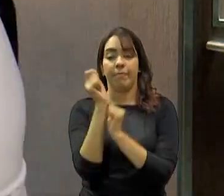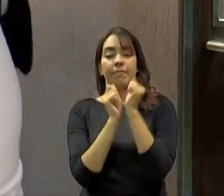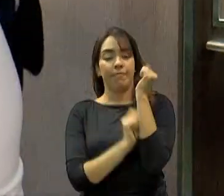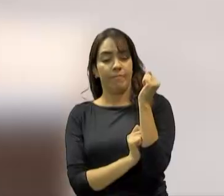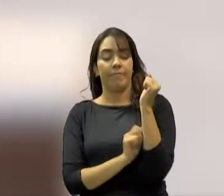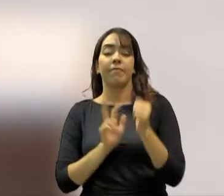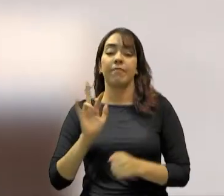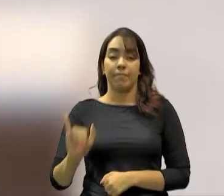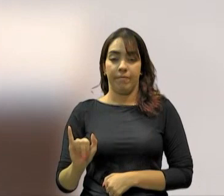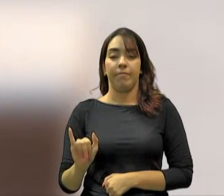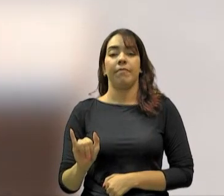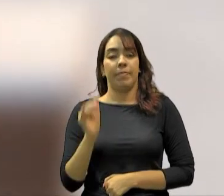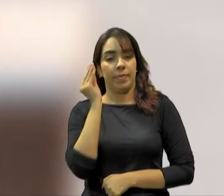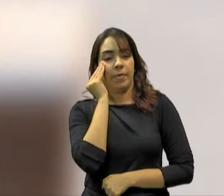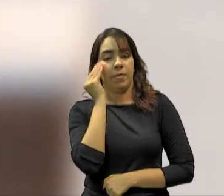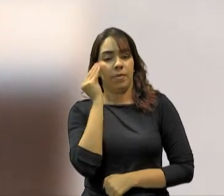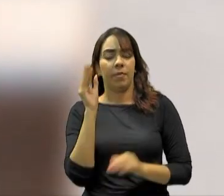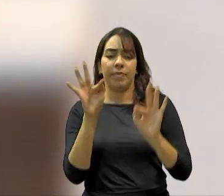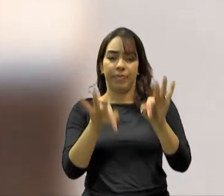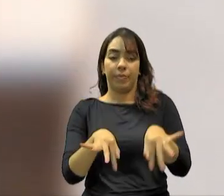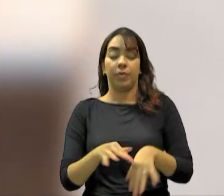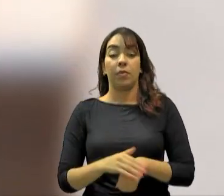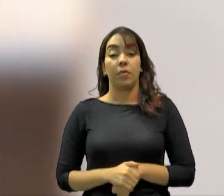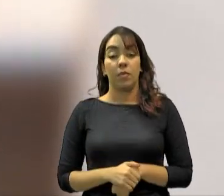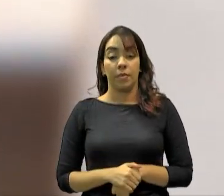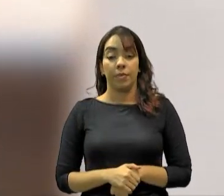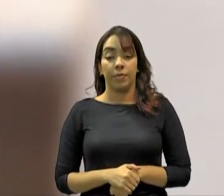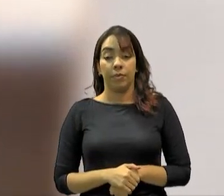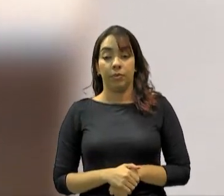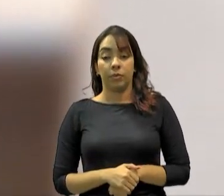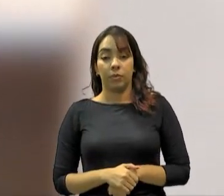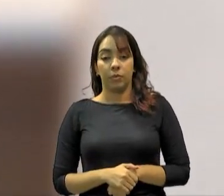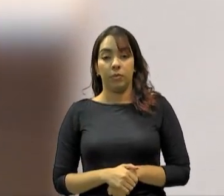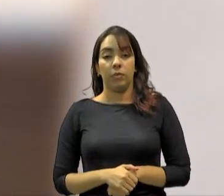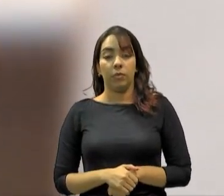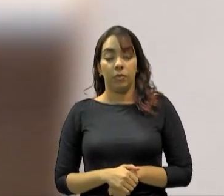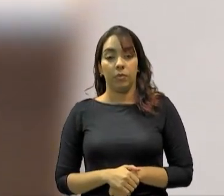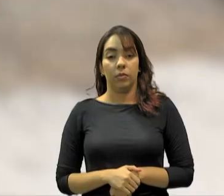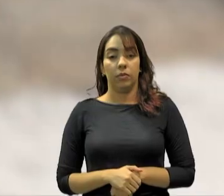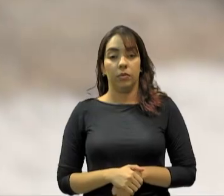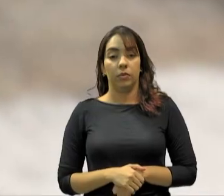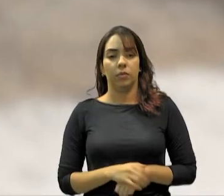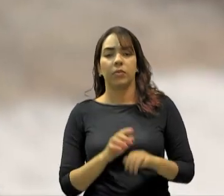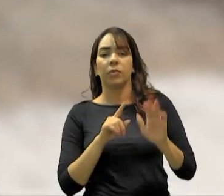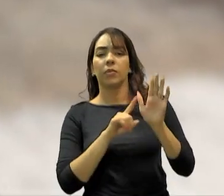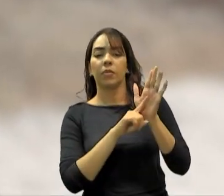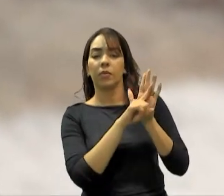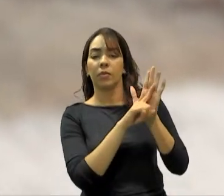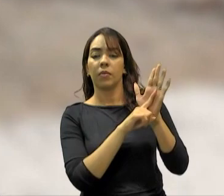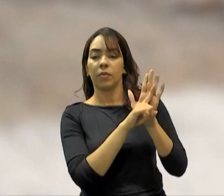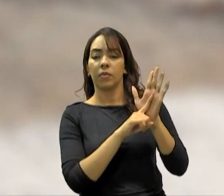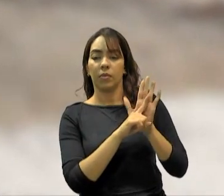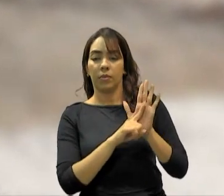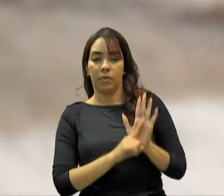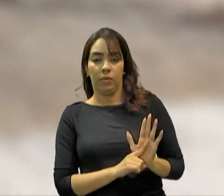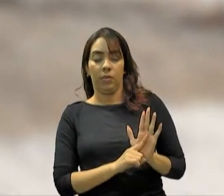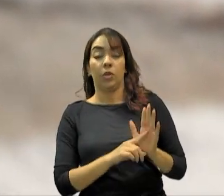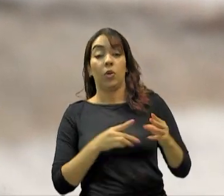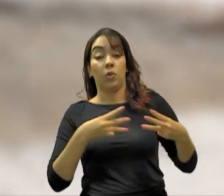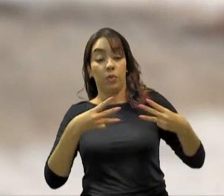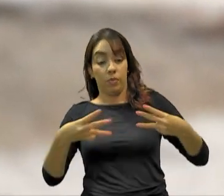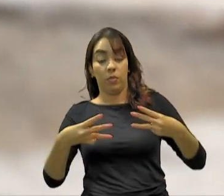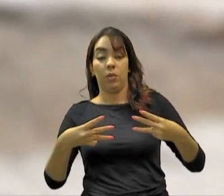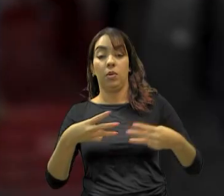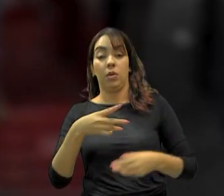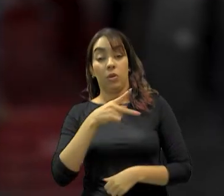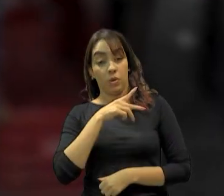seja combatido dados do Observatório da prevenção e da erradicação do trabalho infantil uma iniciativa do Ministério Público do